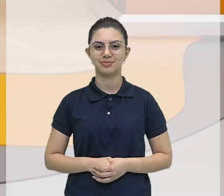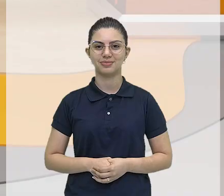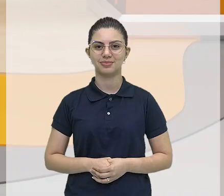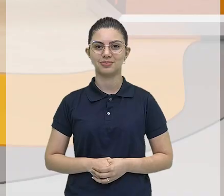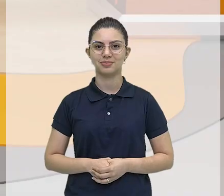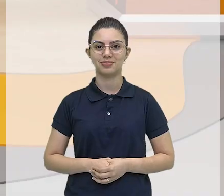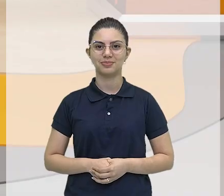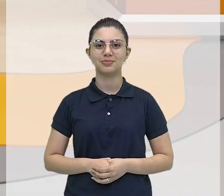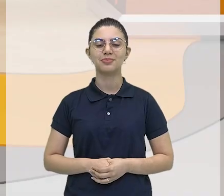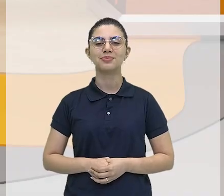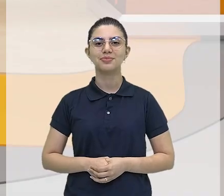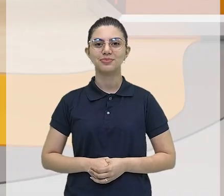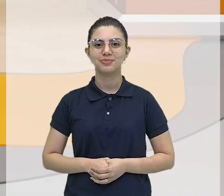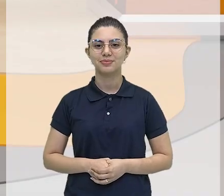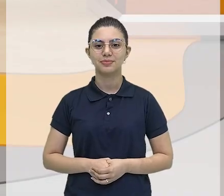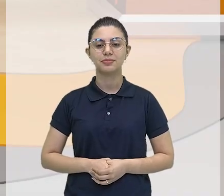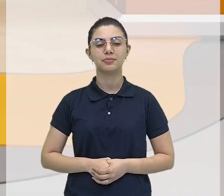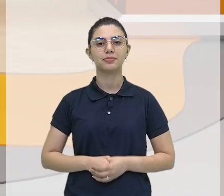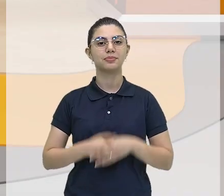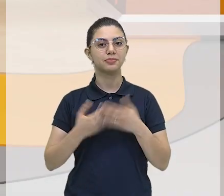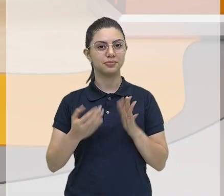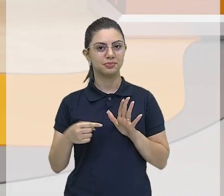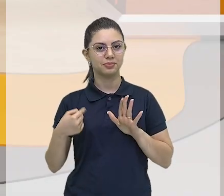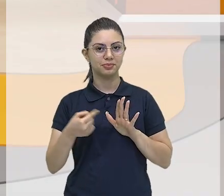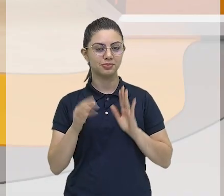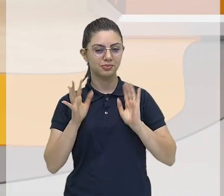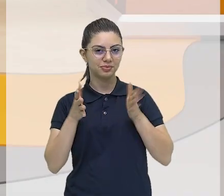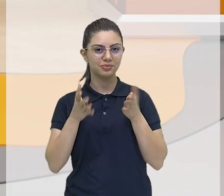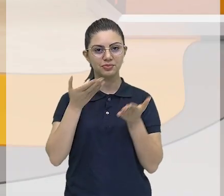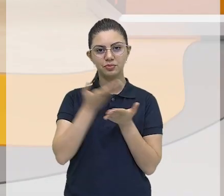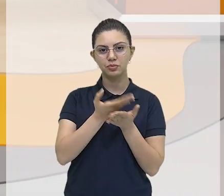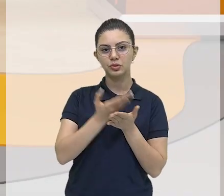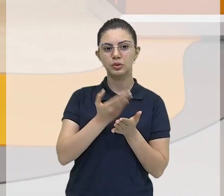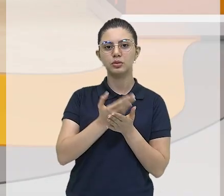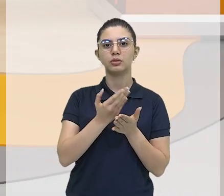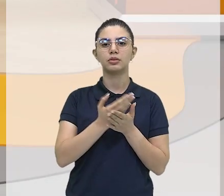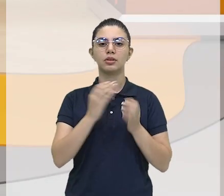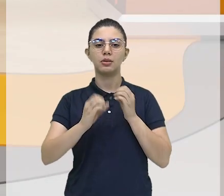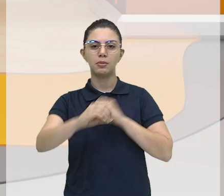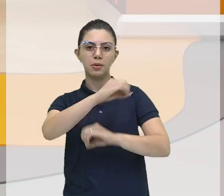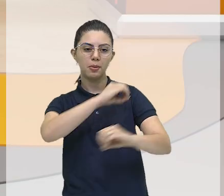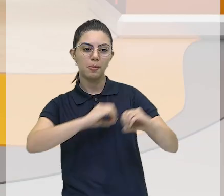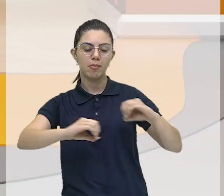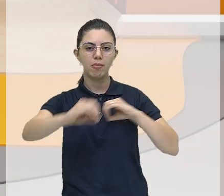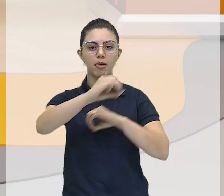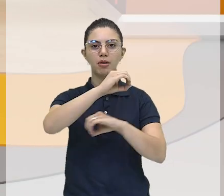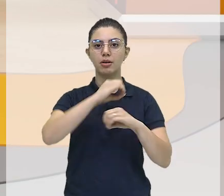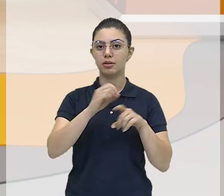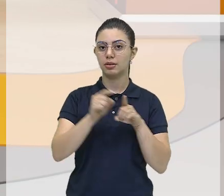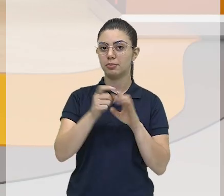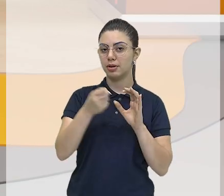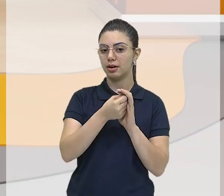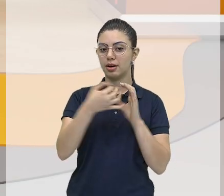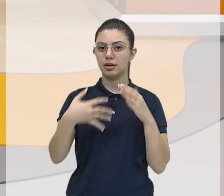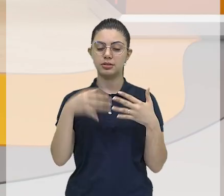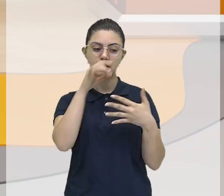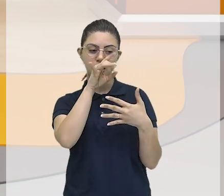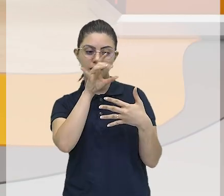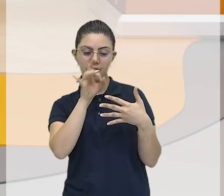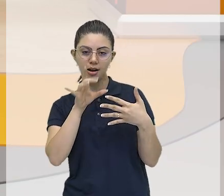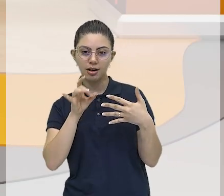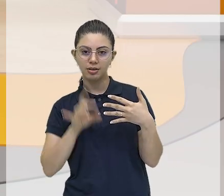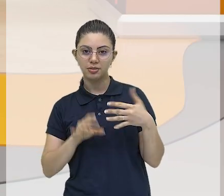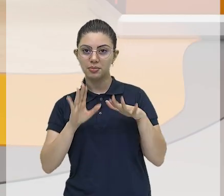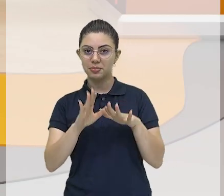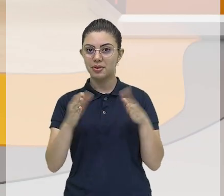Agora que a gente já conseguiu passar por todos os planetas e conseguir aprender um pouquinho das características de cada um deles, eu